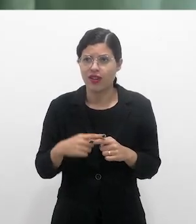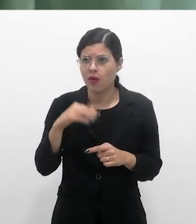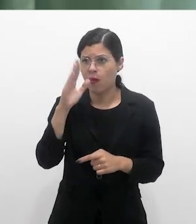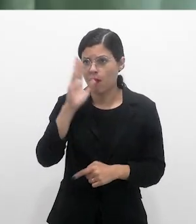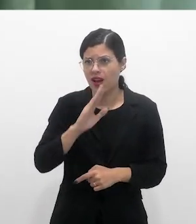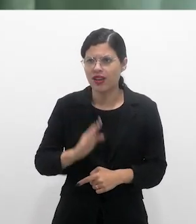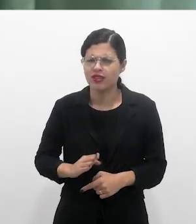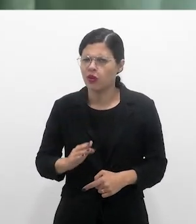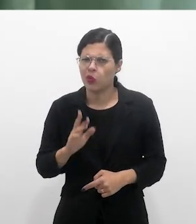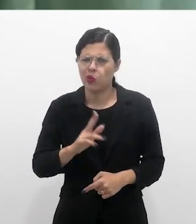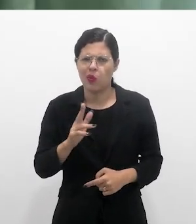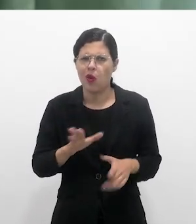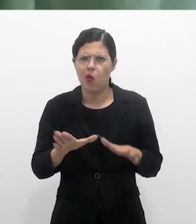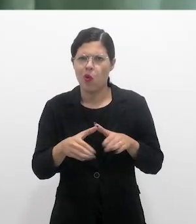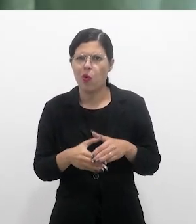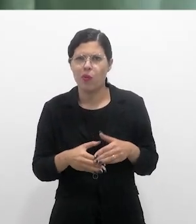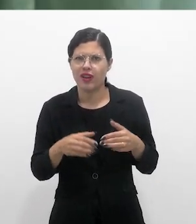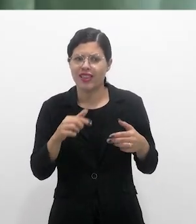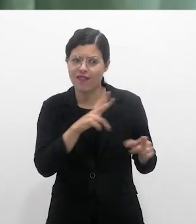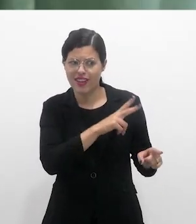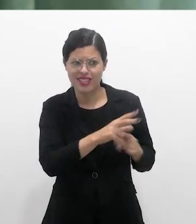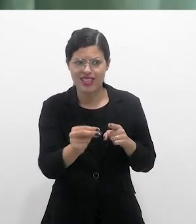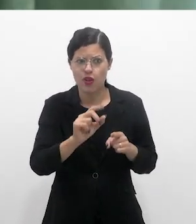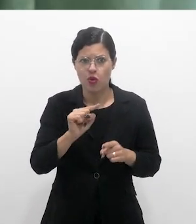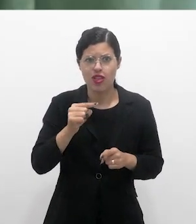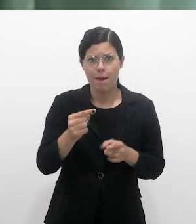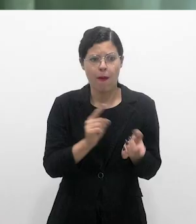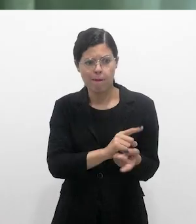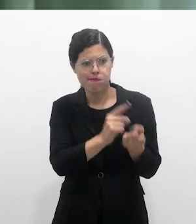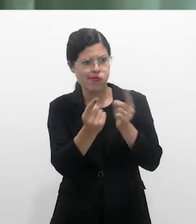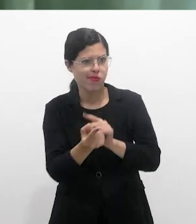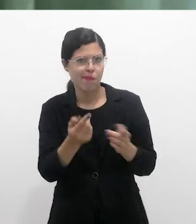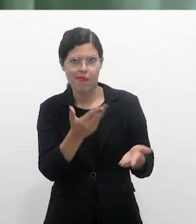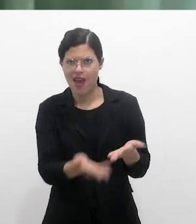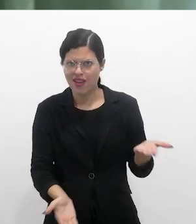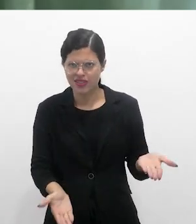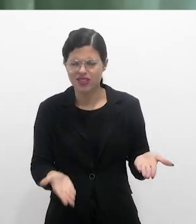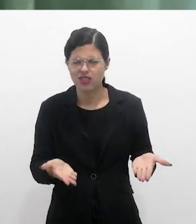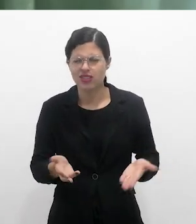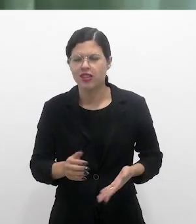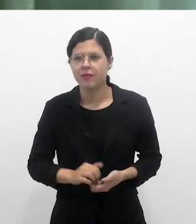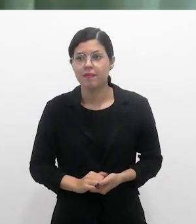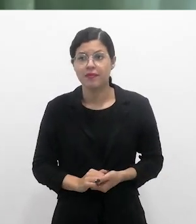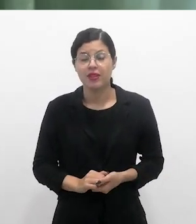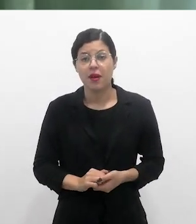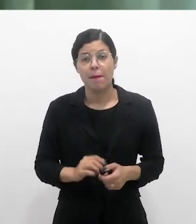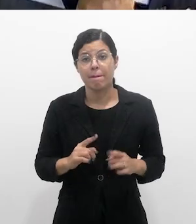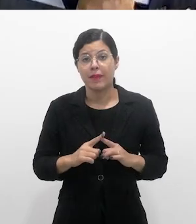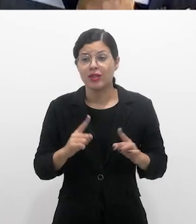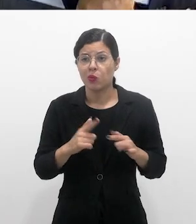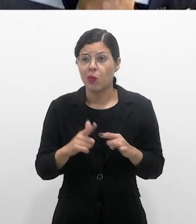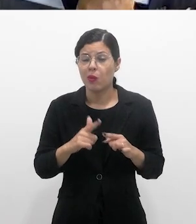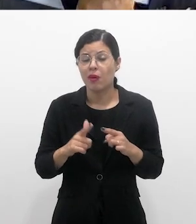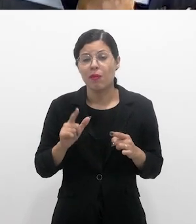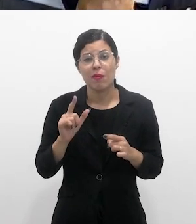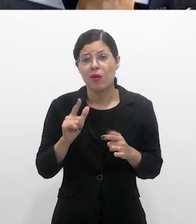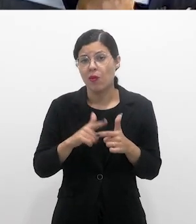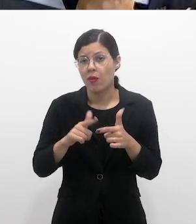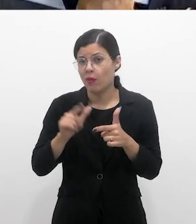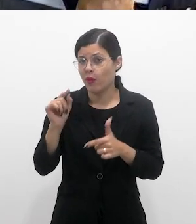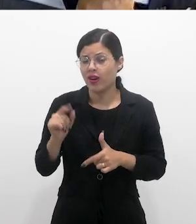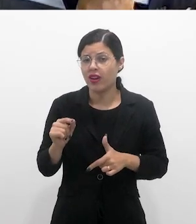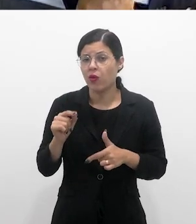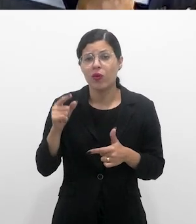ganhando 2-0 e deixar virar. É verdade. Agora, o problema maior é isso. O que passa na cabeça do treinador? Ele